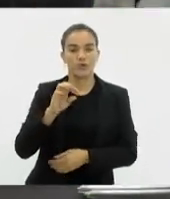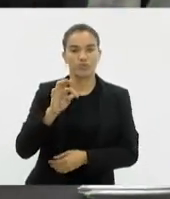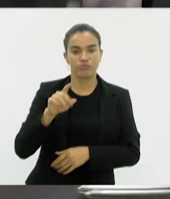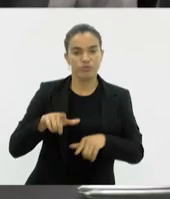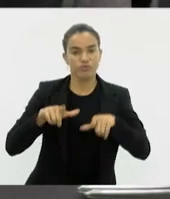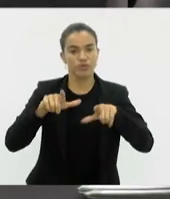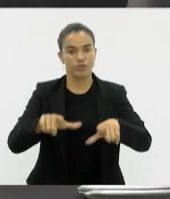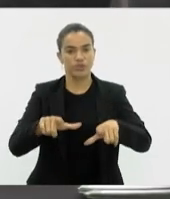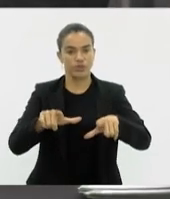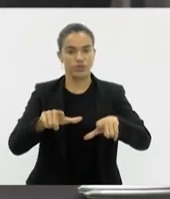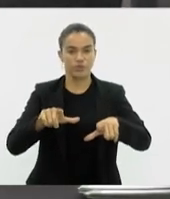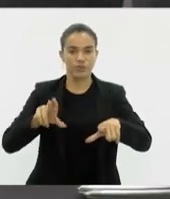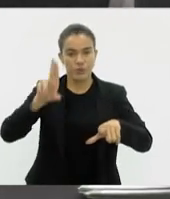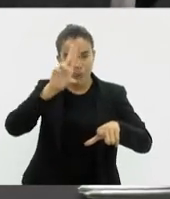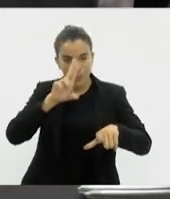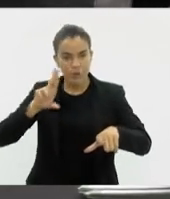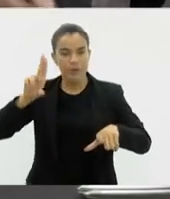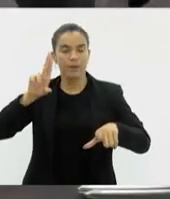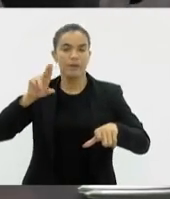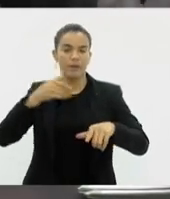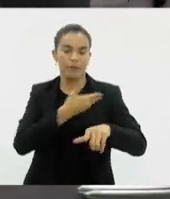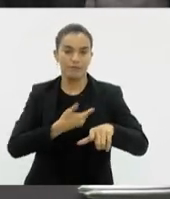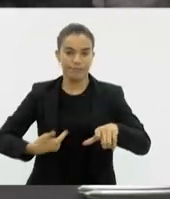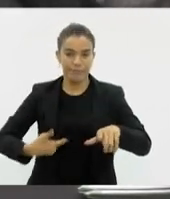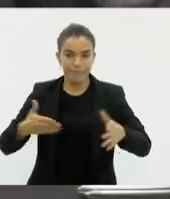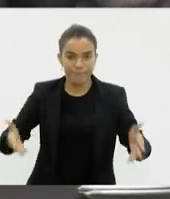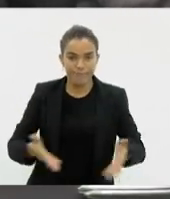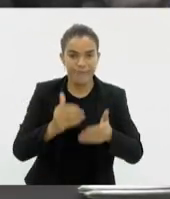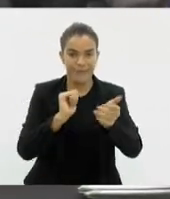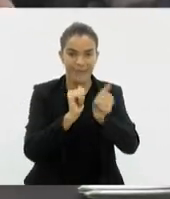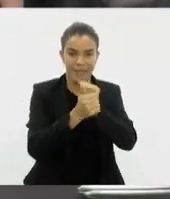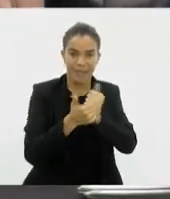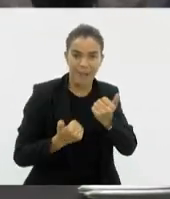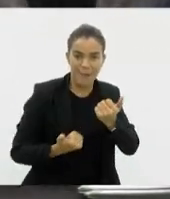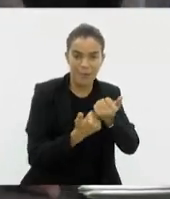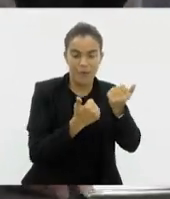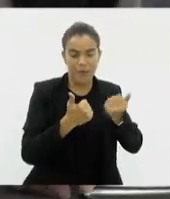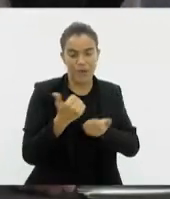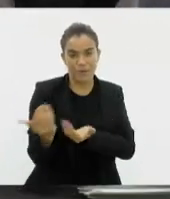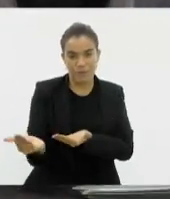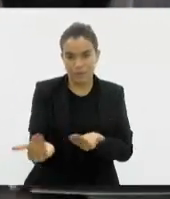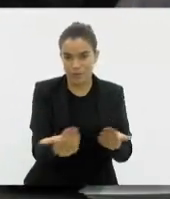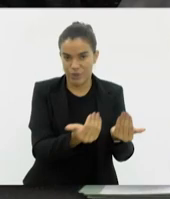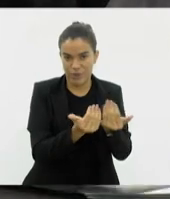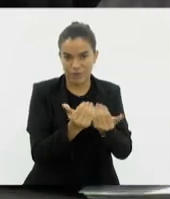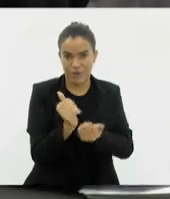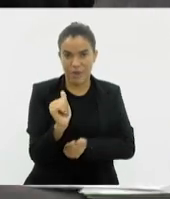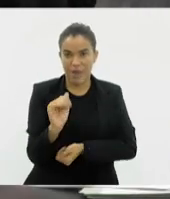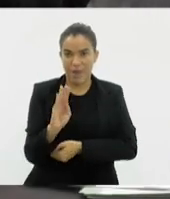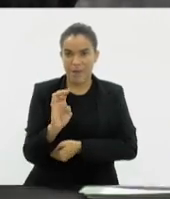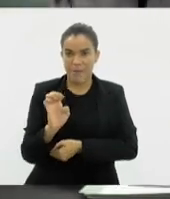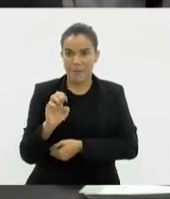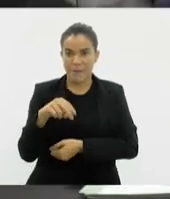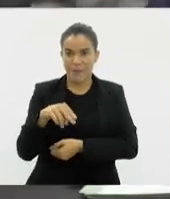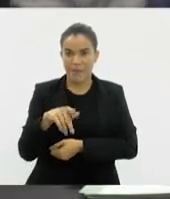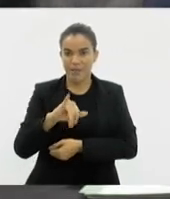a Associação Beneficente e Promocional Esportiva de Apoio ao Jovem, ABEJ. Quem é o relator?